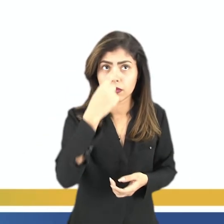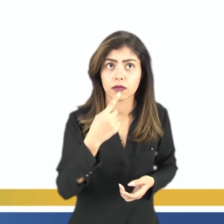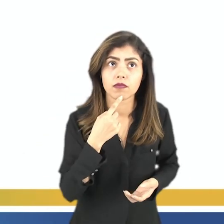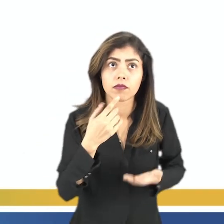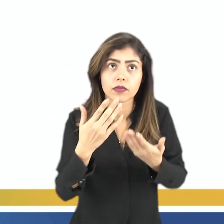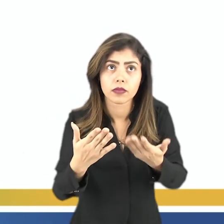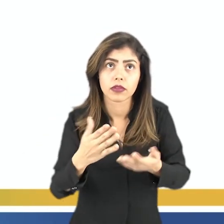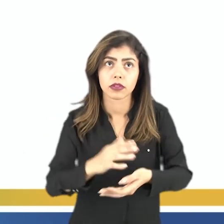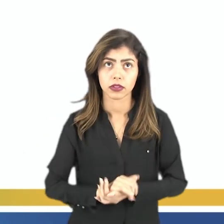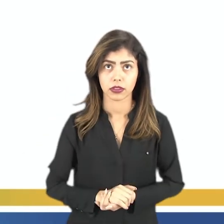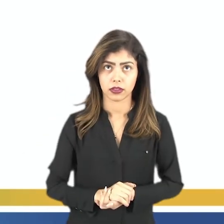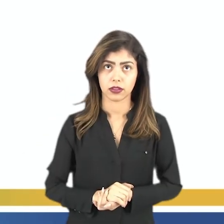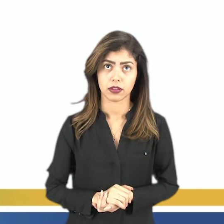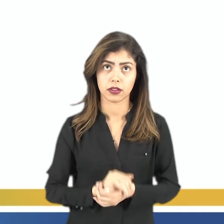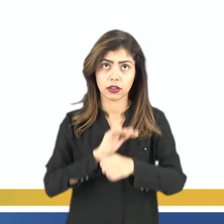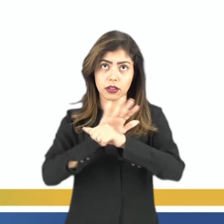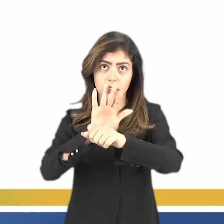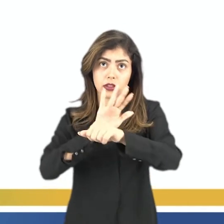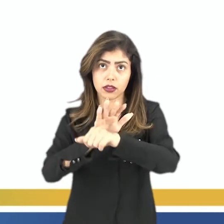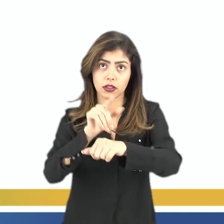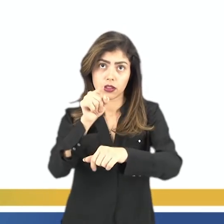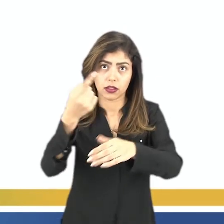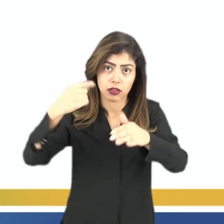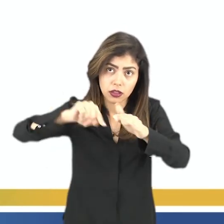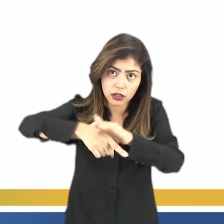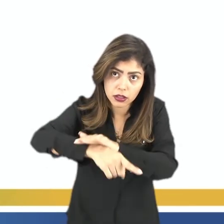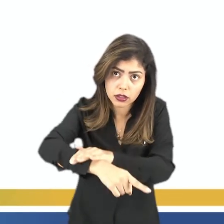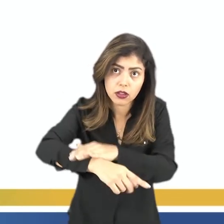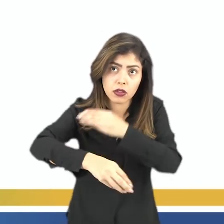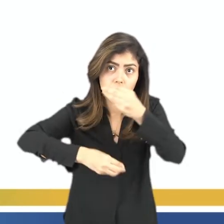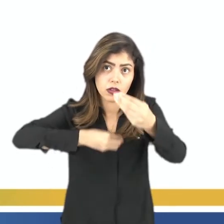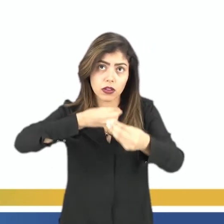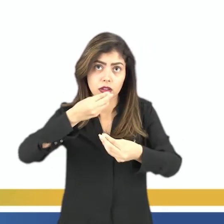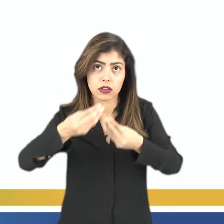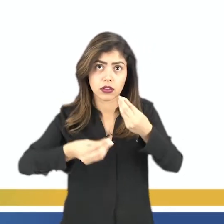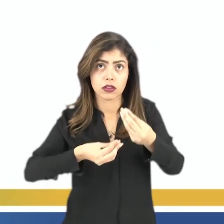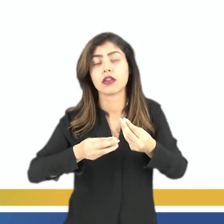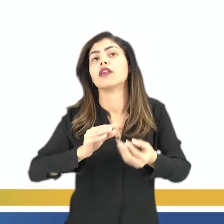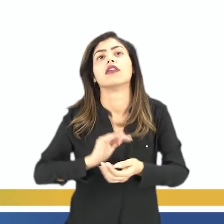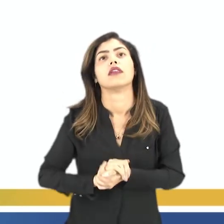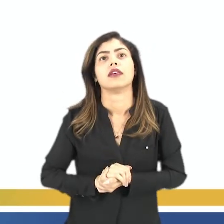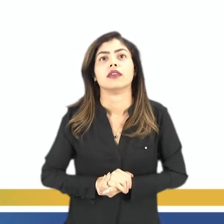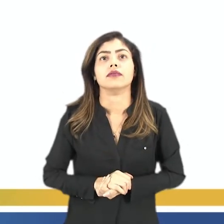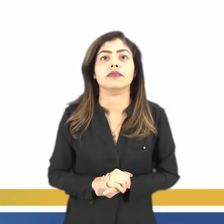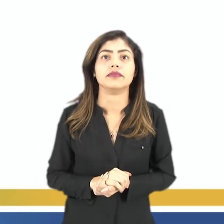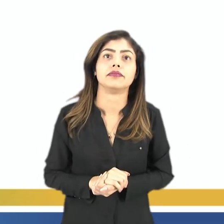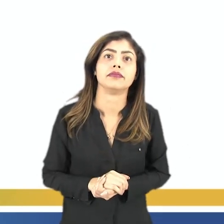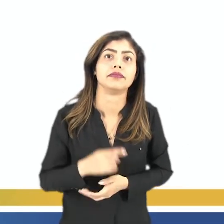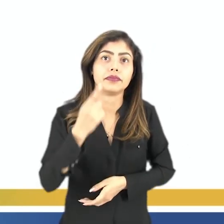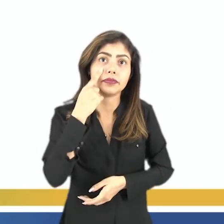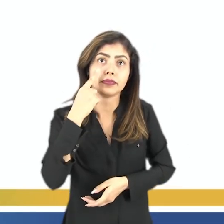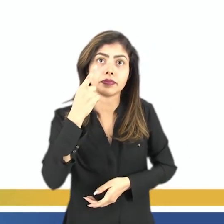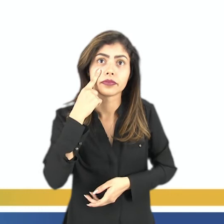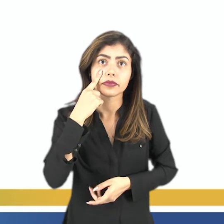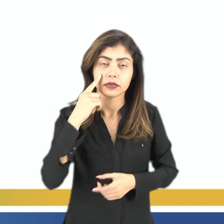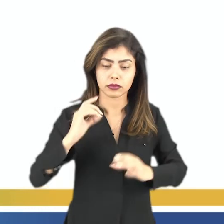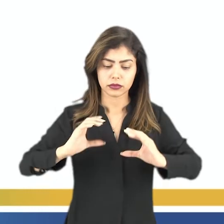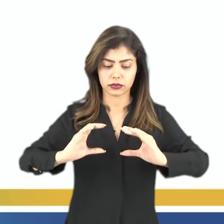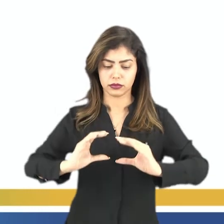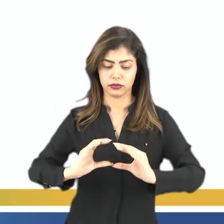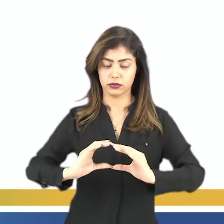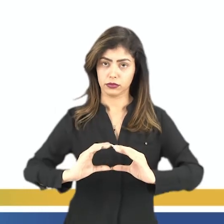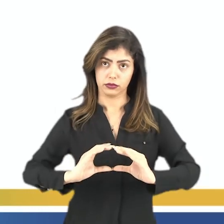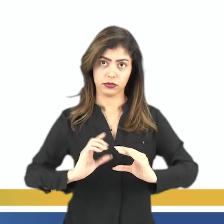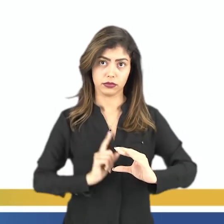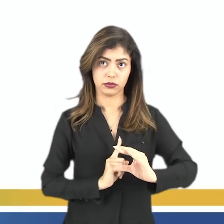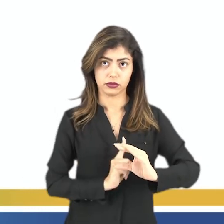ajudar vocês, o interior de uma lâmpada, ou seja, como que ela funciona ali para acender. Observe que tem uma fonte de eletricidade, ou